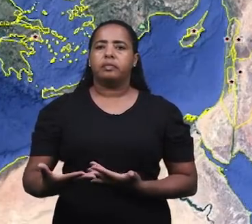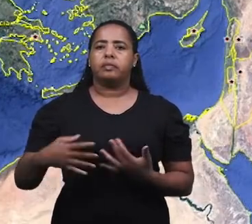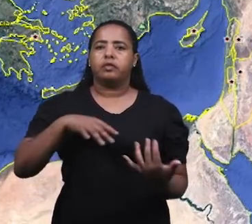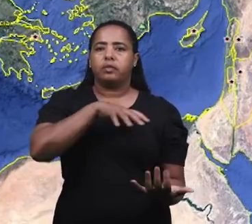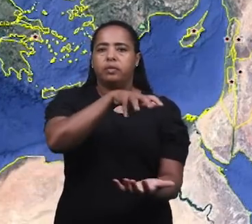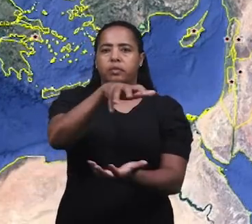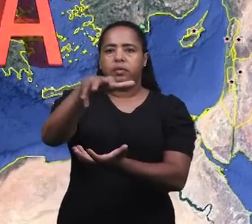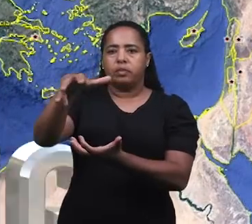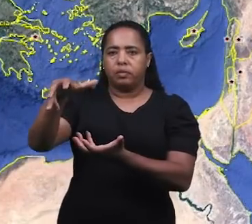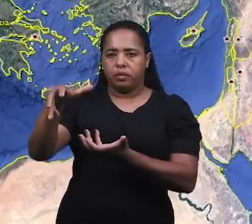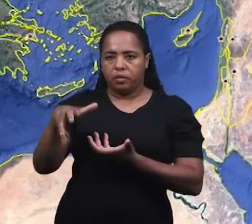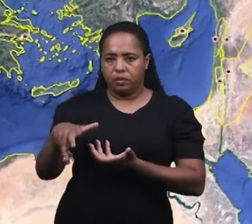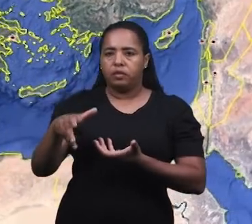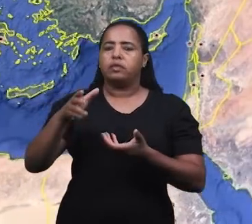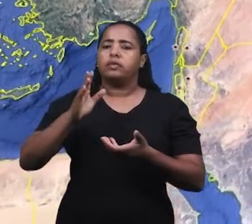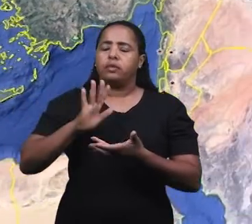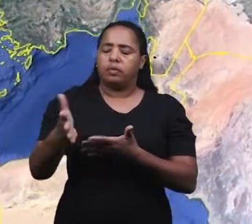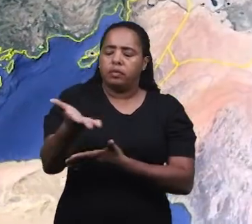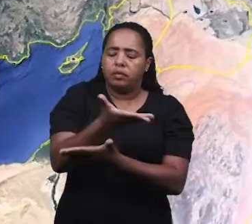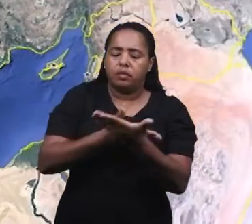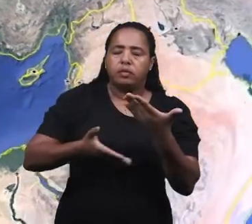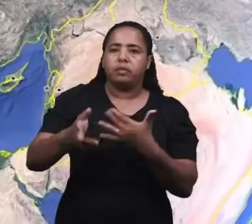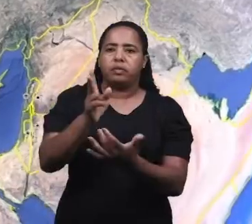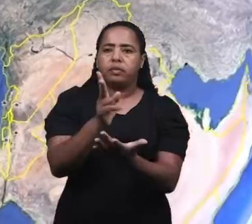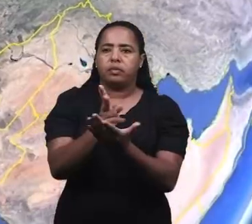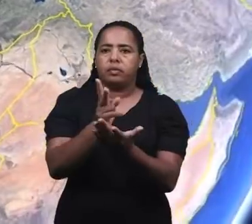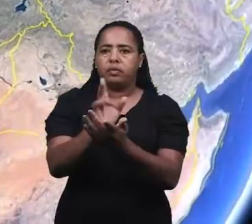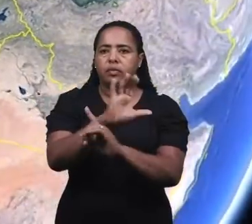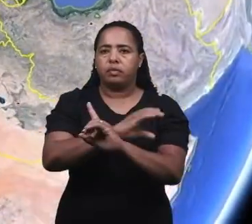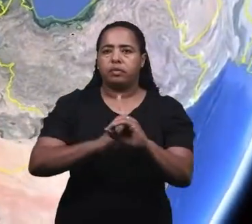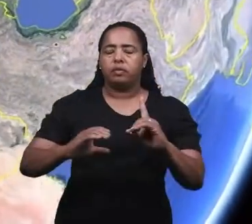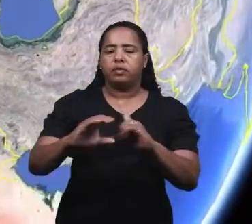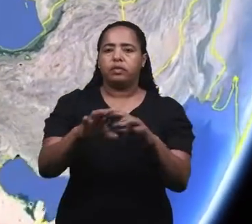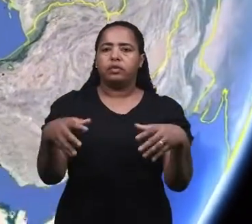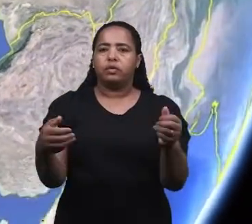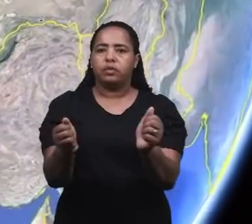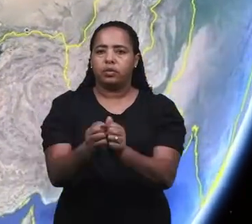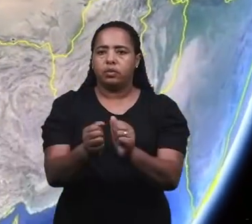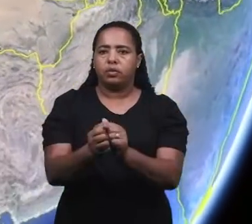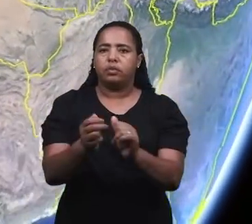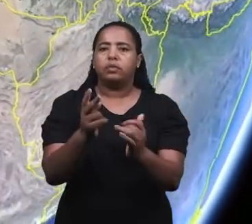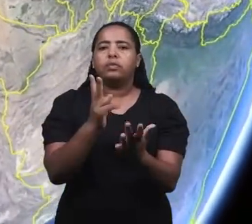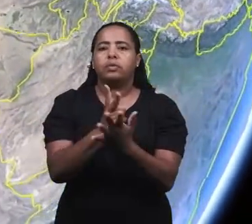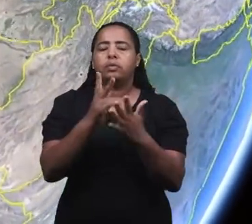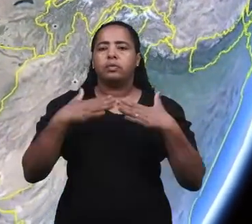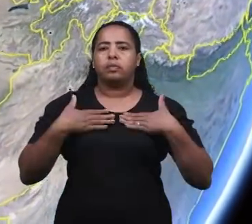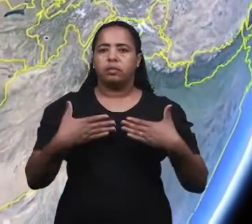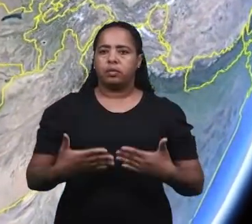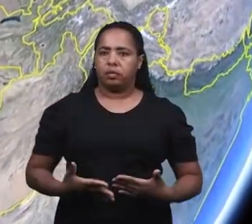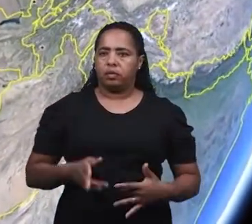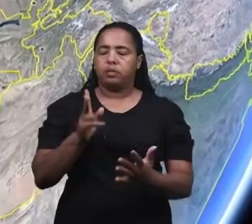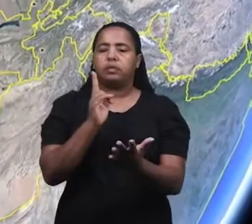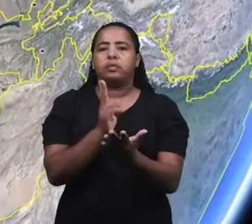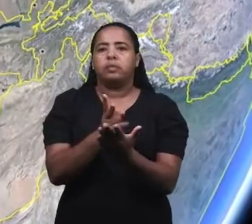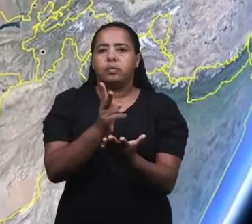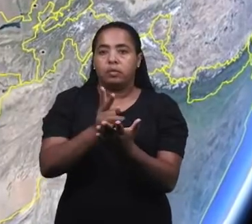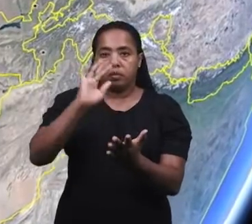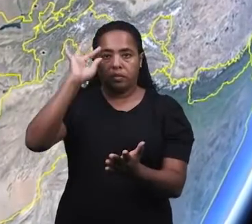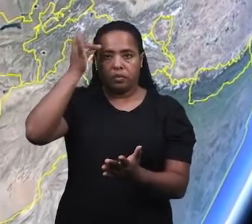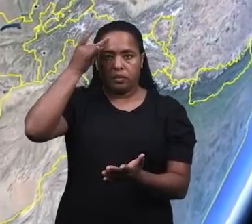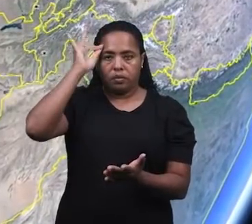Todas as partes do mundo participam de um mesmo culto, em conjunto, no mesmo corpo e no mesmo